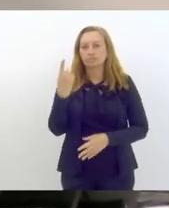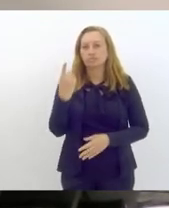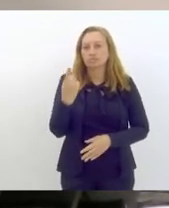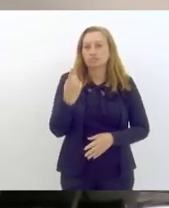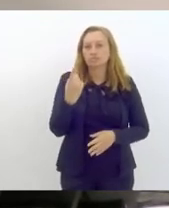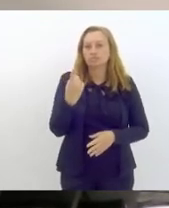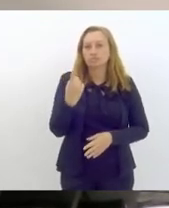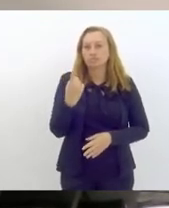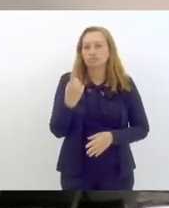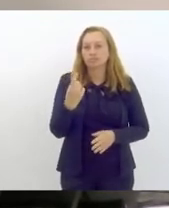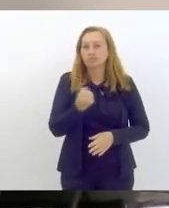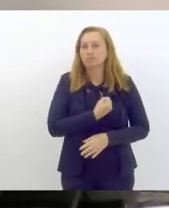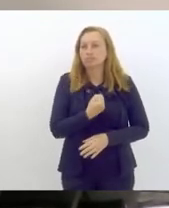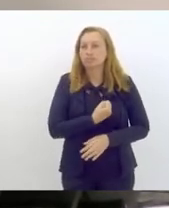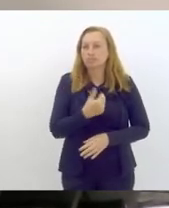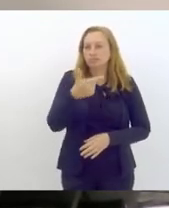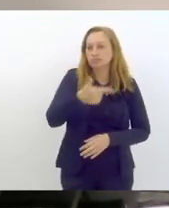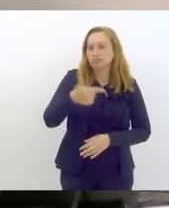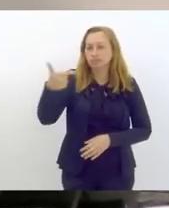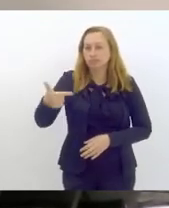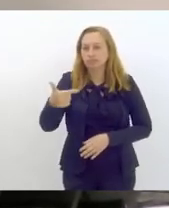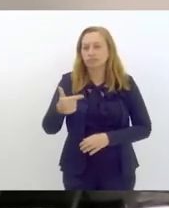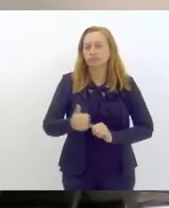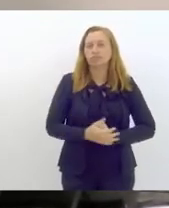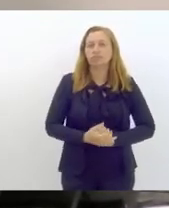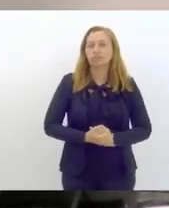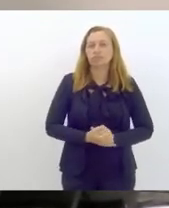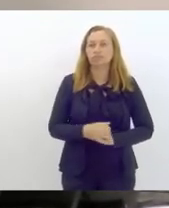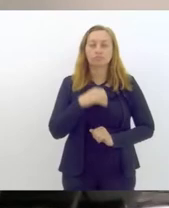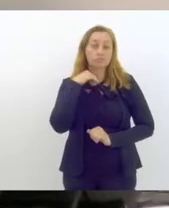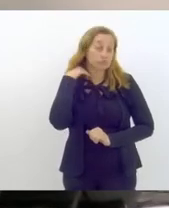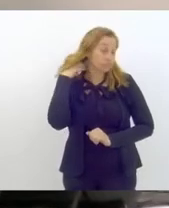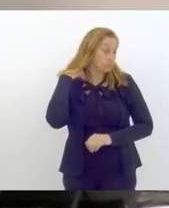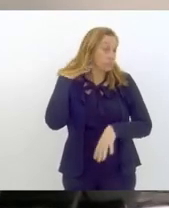22? Alguém na plataforma remota?